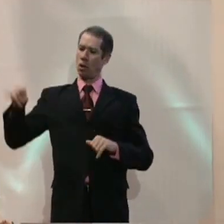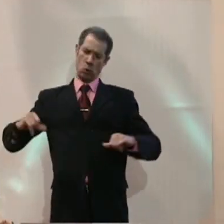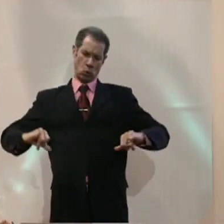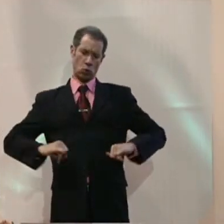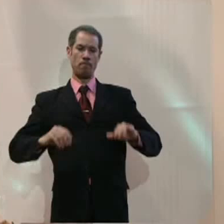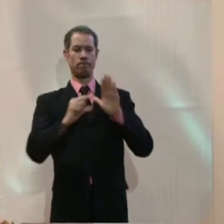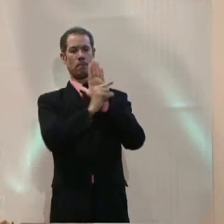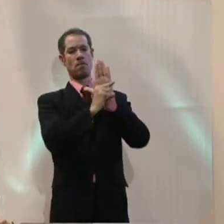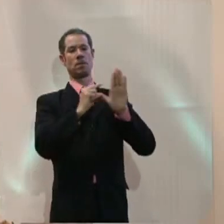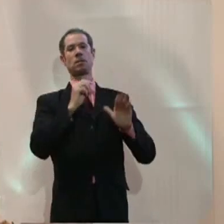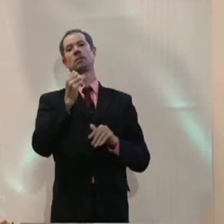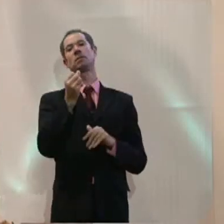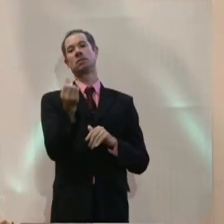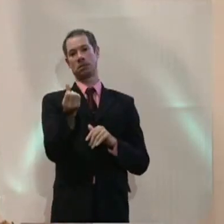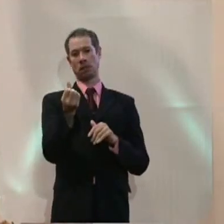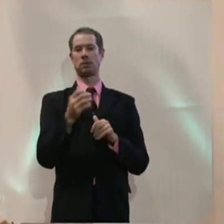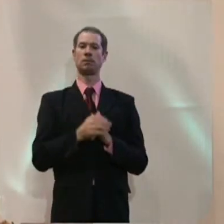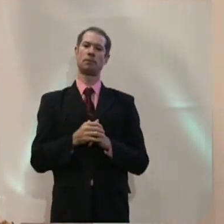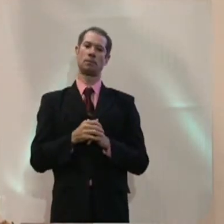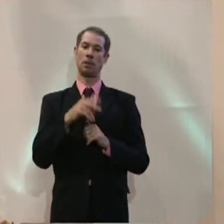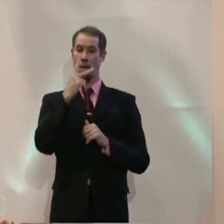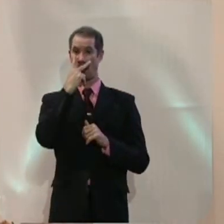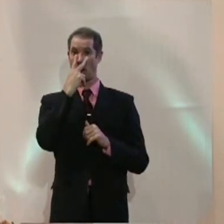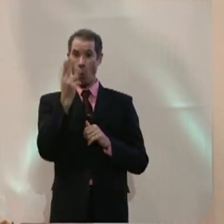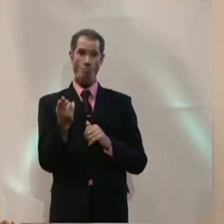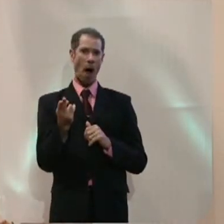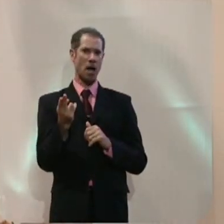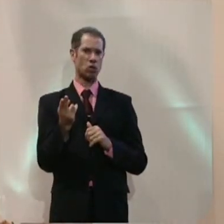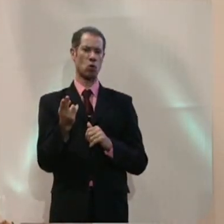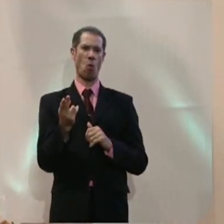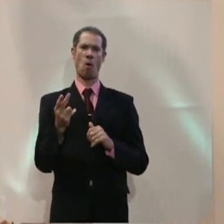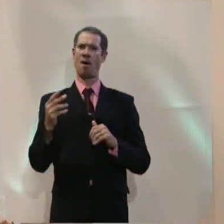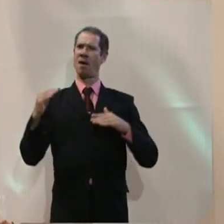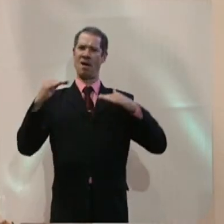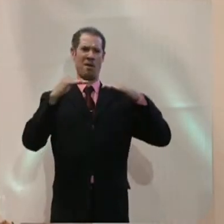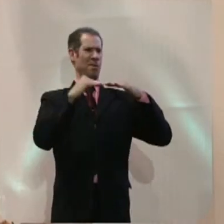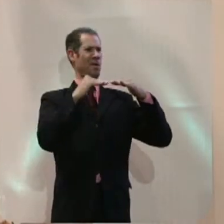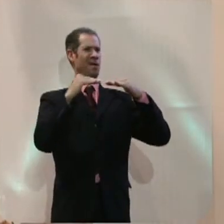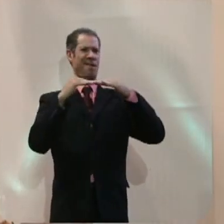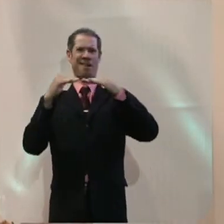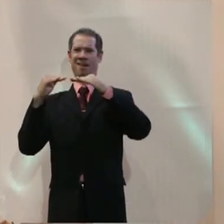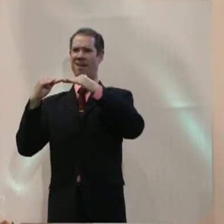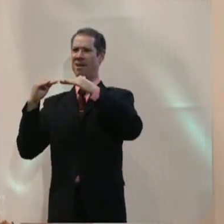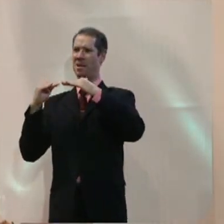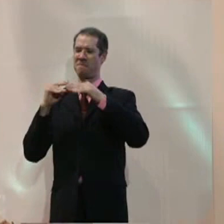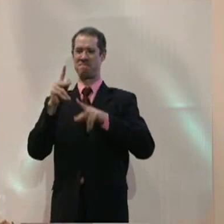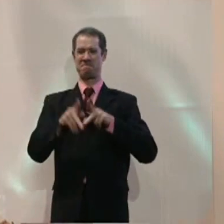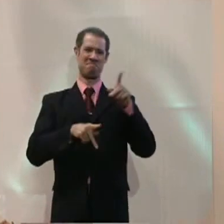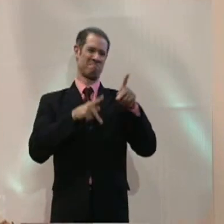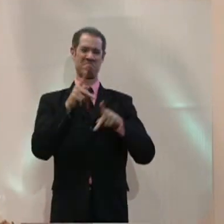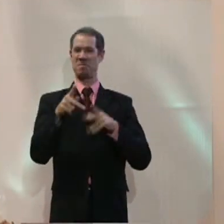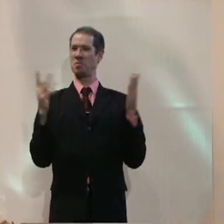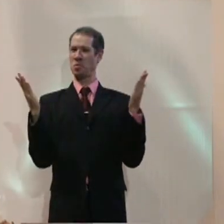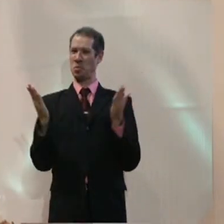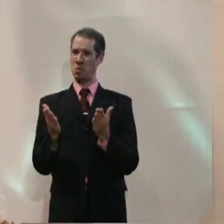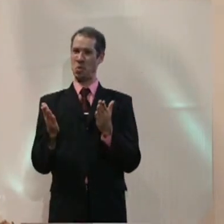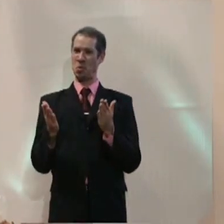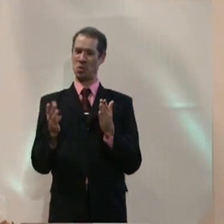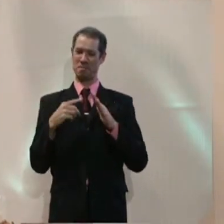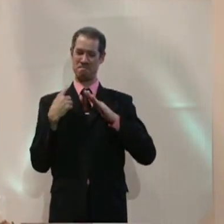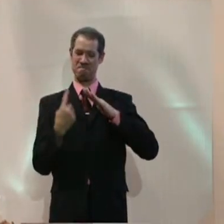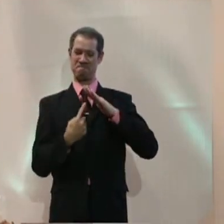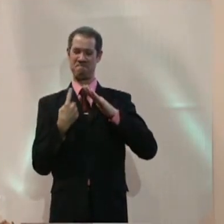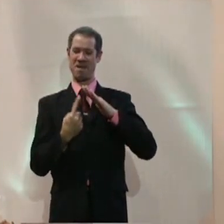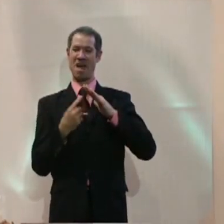no versículo 6, e eu acho que essa aqui tem tudo a ver com muitas pessoas hoje, nesses dias de